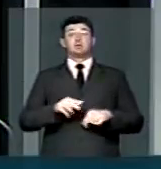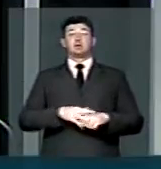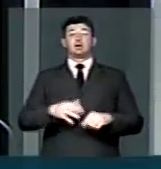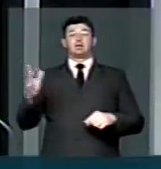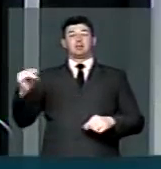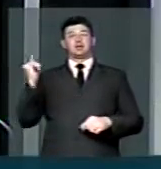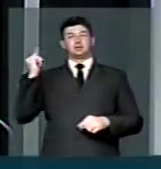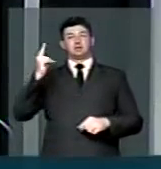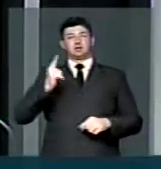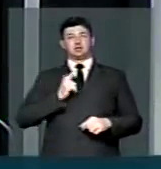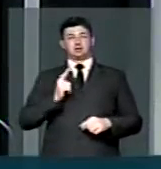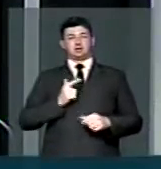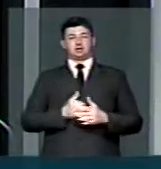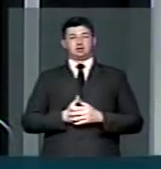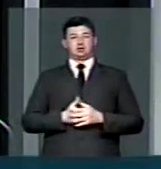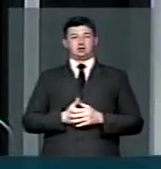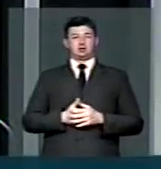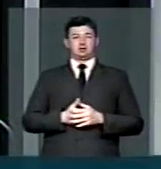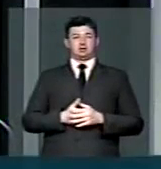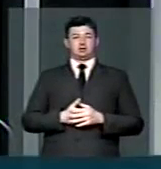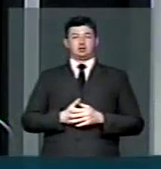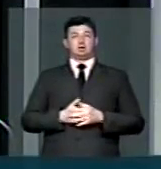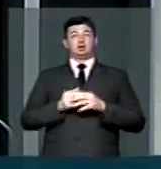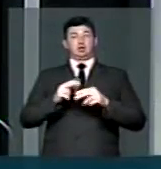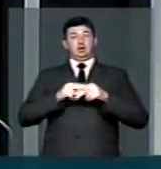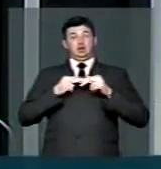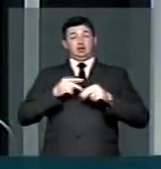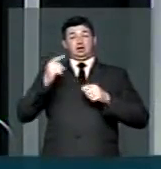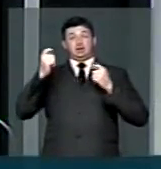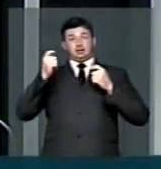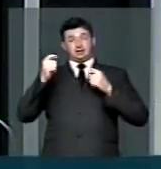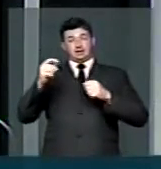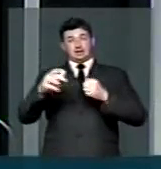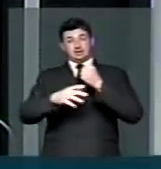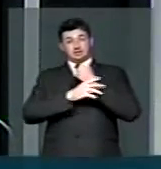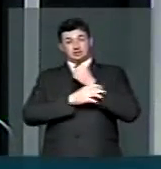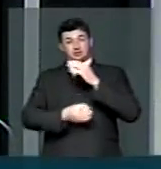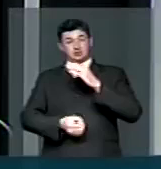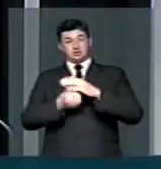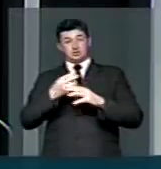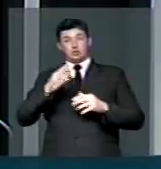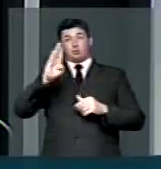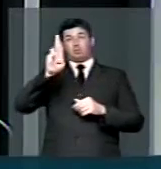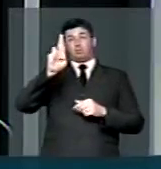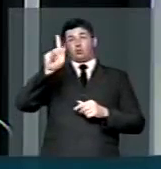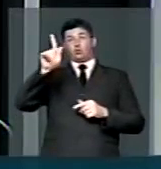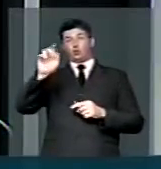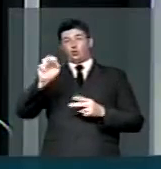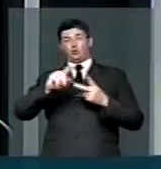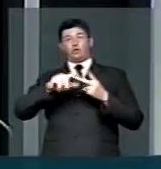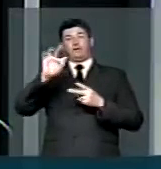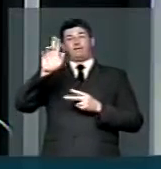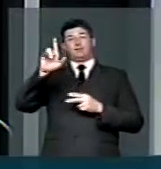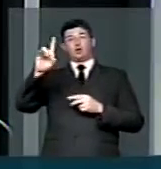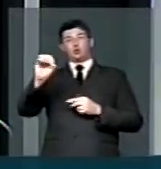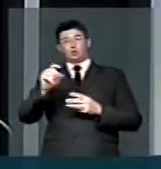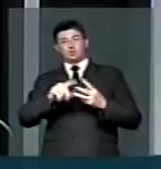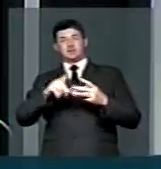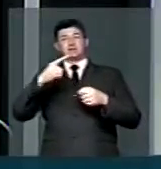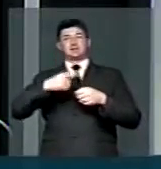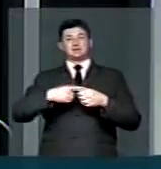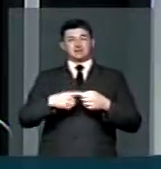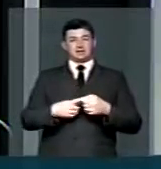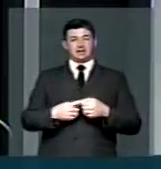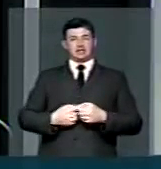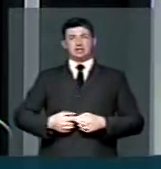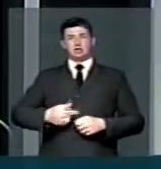mais importantes. Foi em busca da segurança que se formaram burgos, feudos e cidades. Muralhas, guerreiros